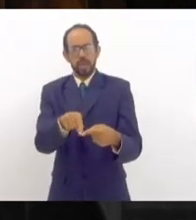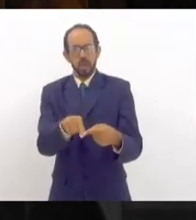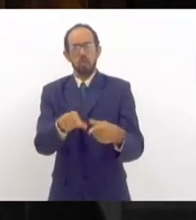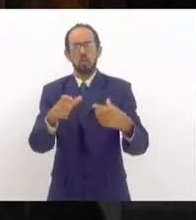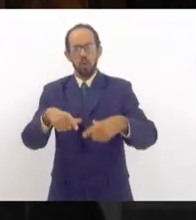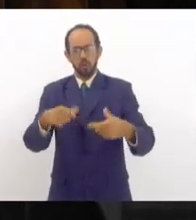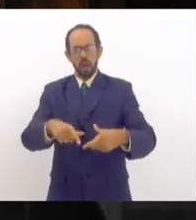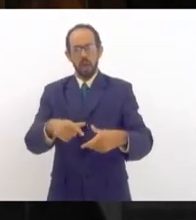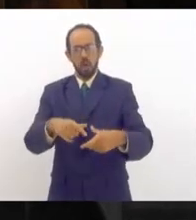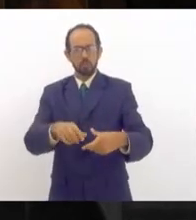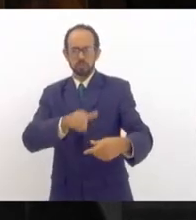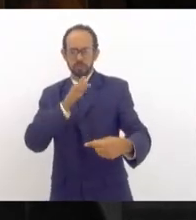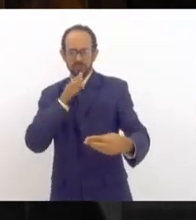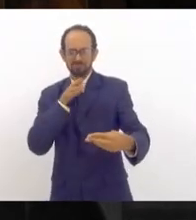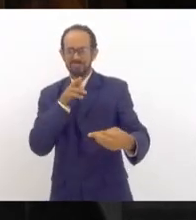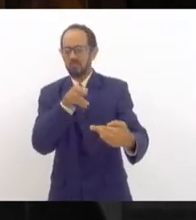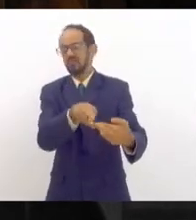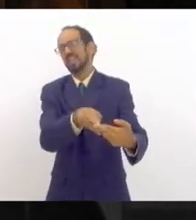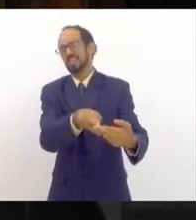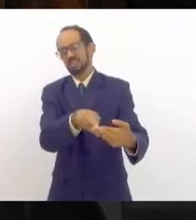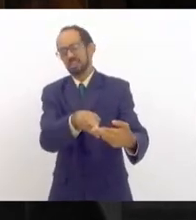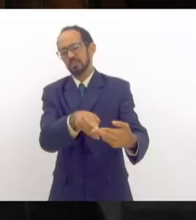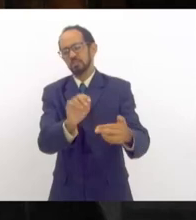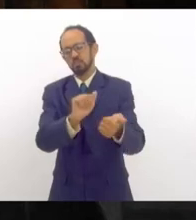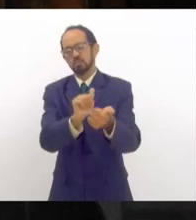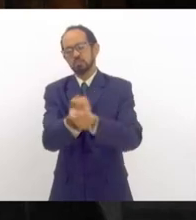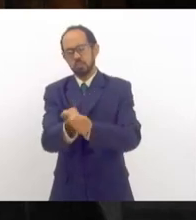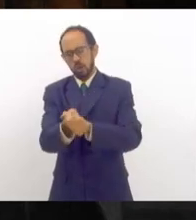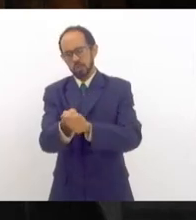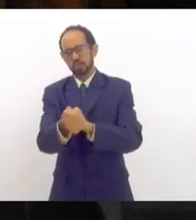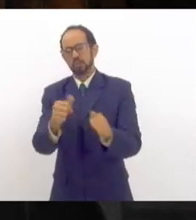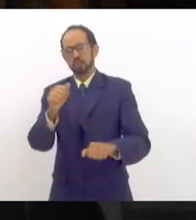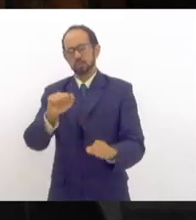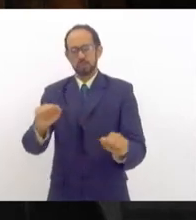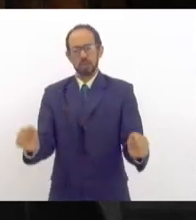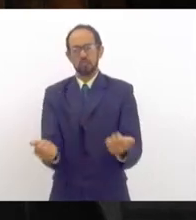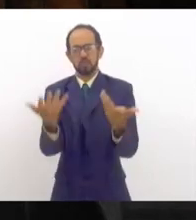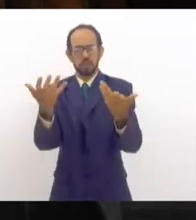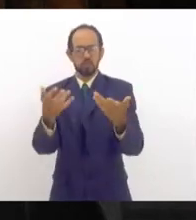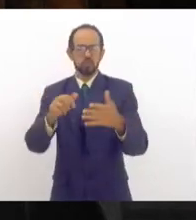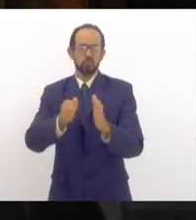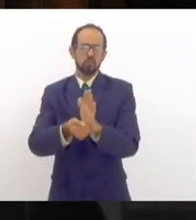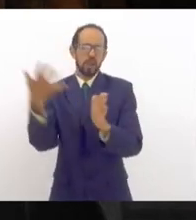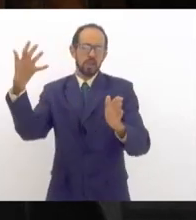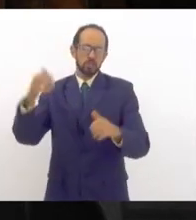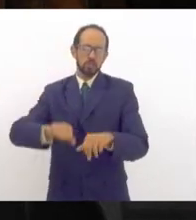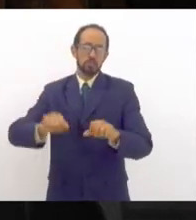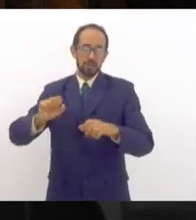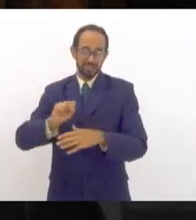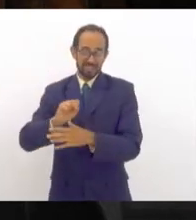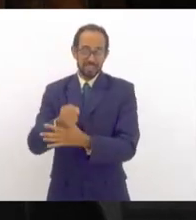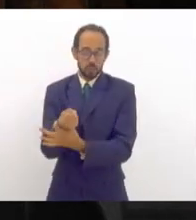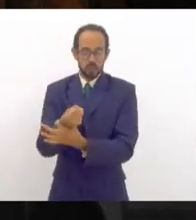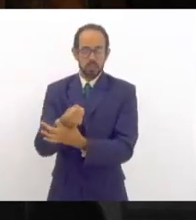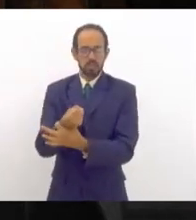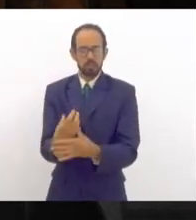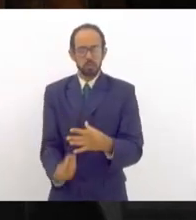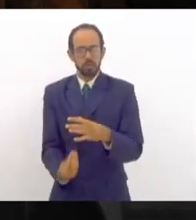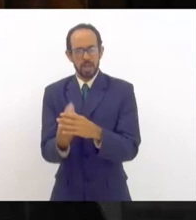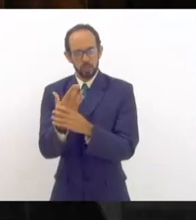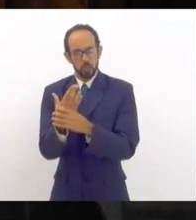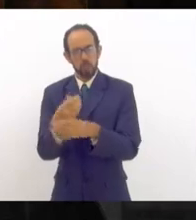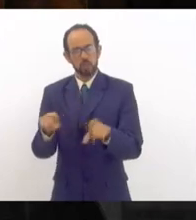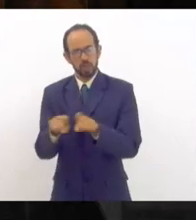cultural esportiva eu acho que a gente tem muito potencial para crescer né dando segurança para o produtor dando segurança pro público